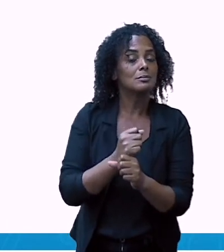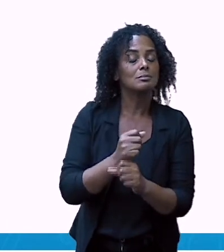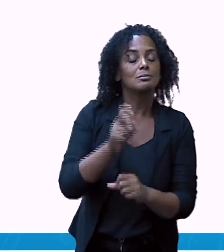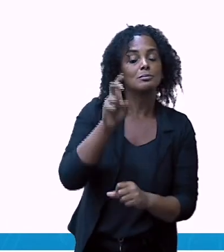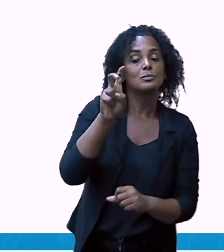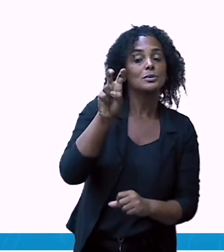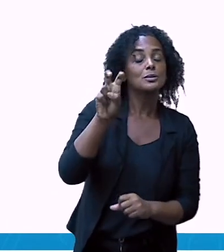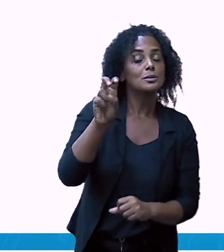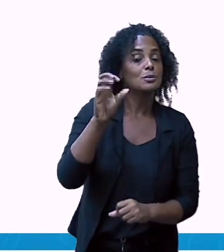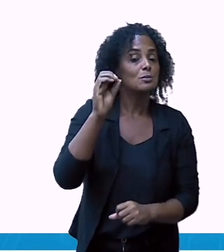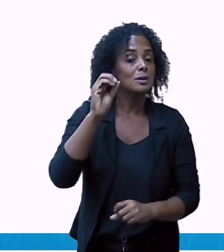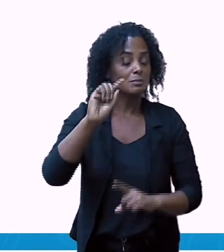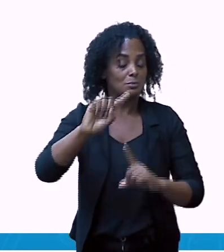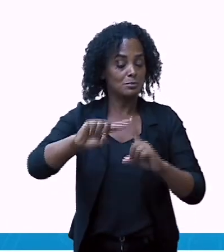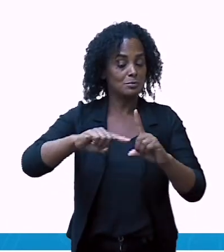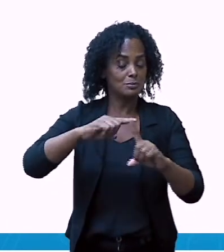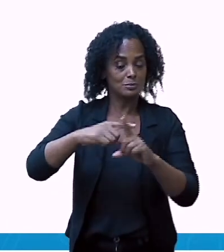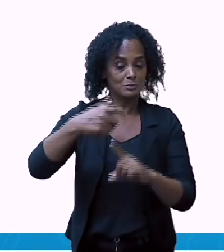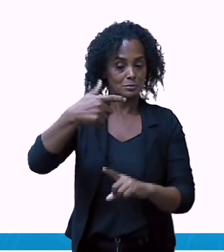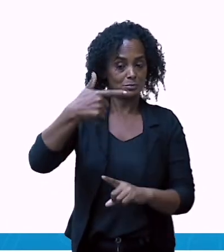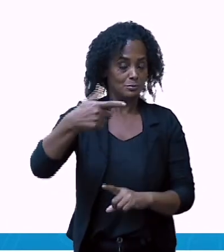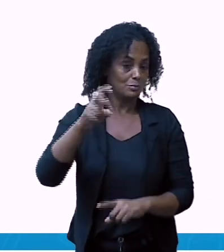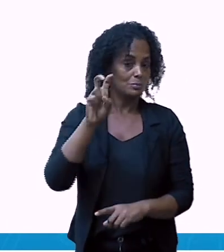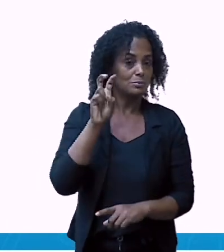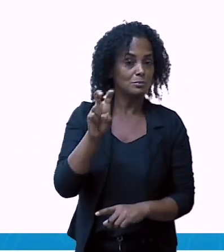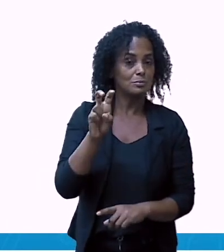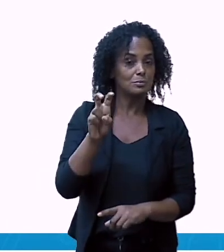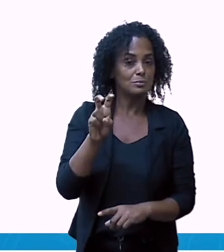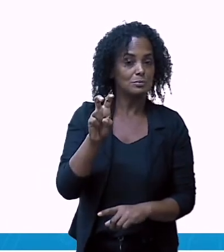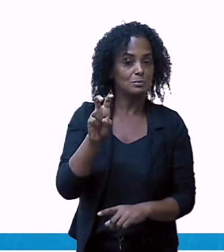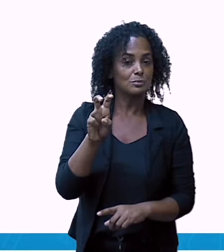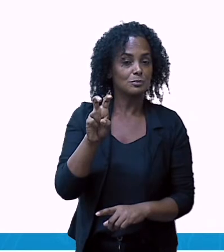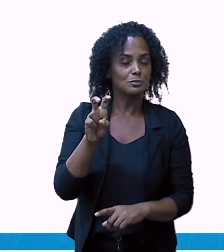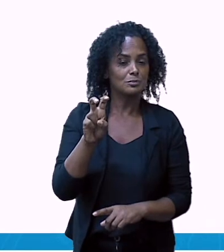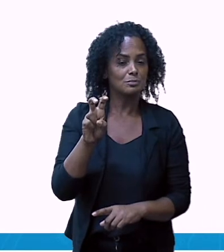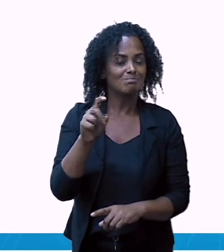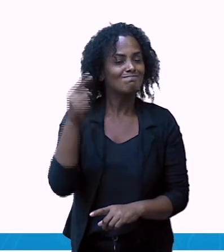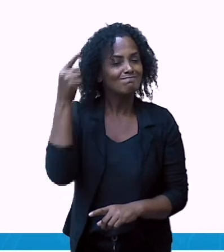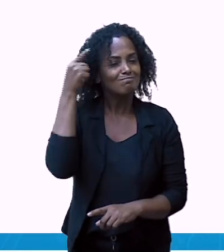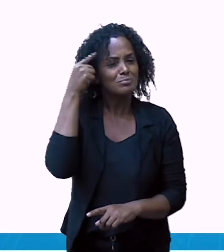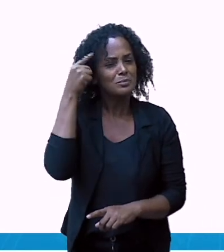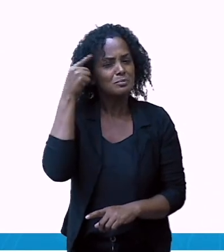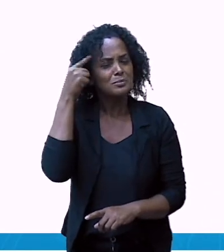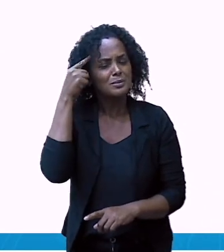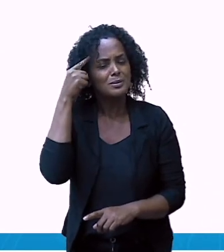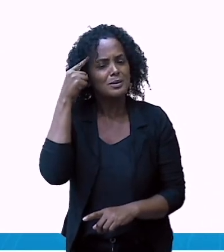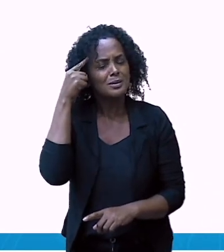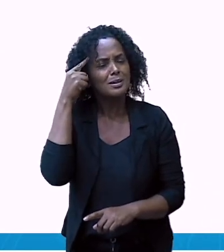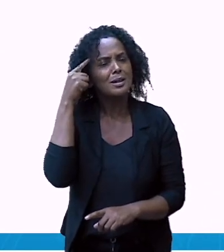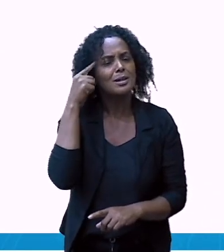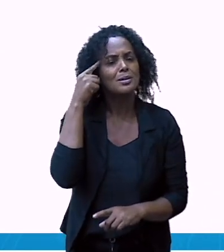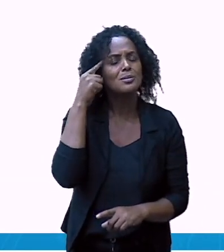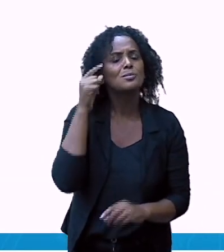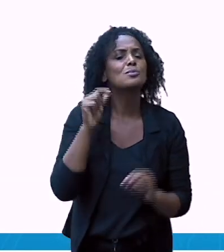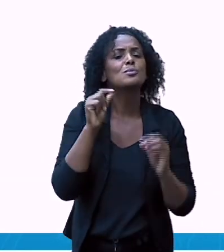50 mais 25. Fazendo o cálculo mental aí, nós vamos ter o resultado